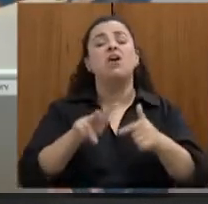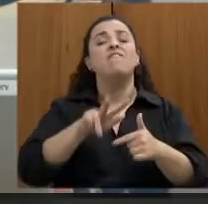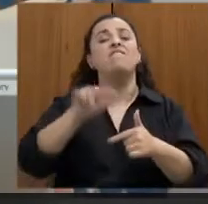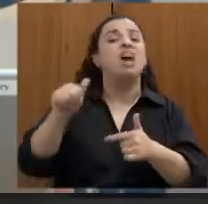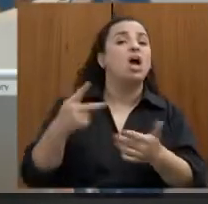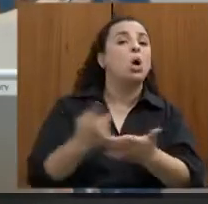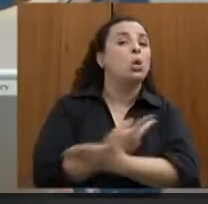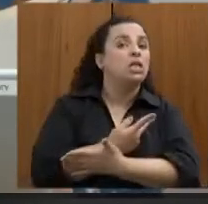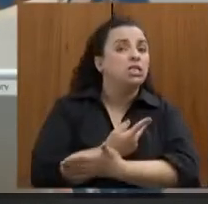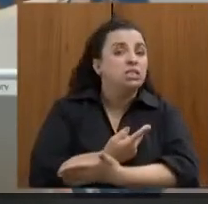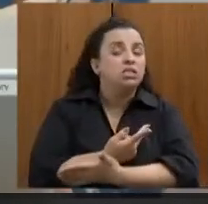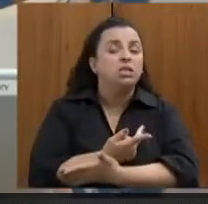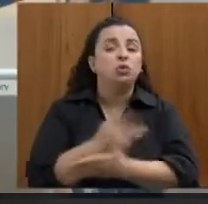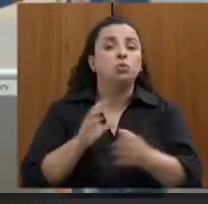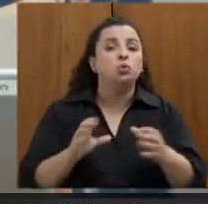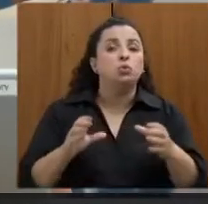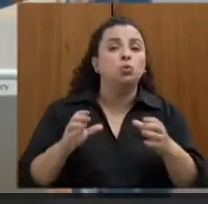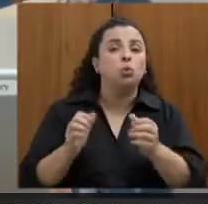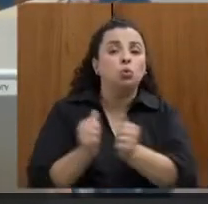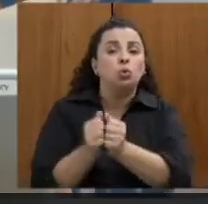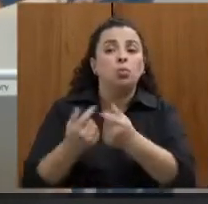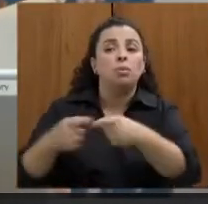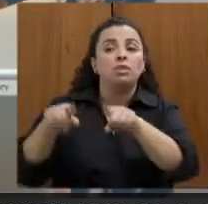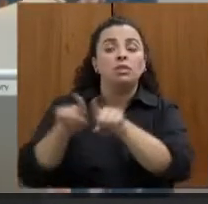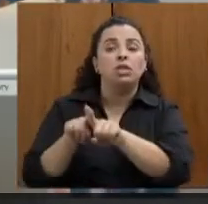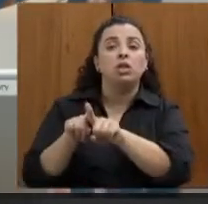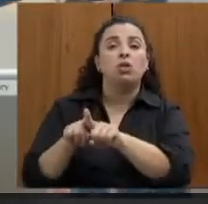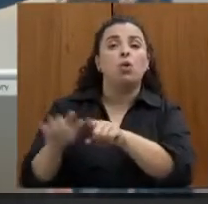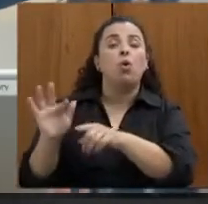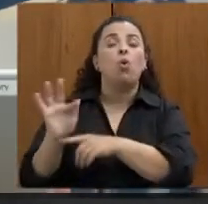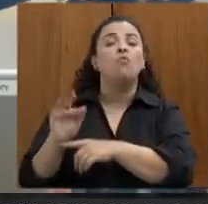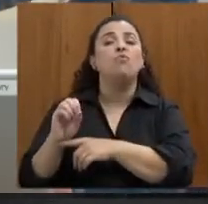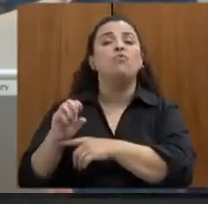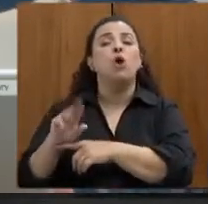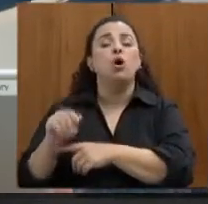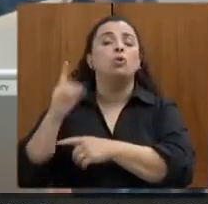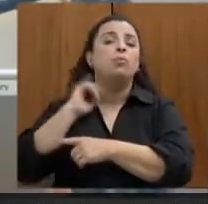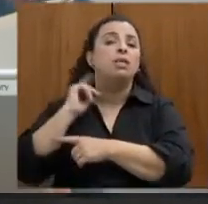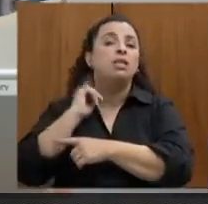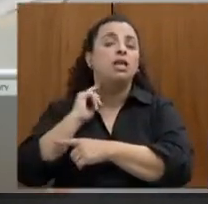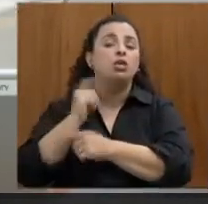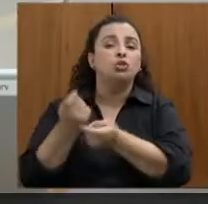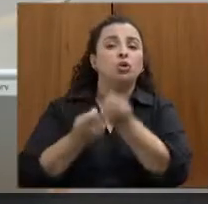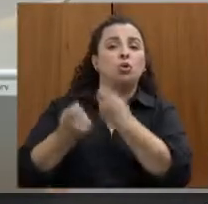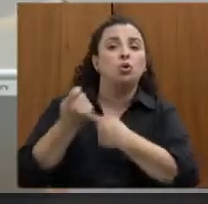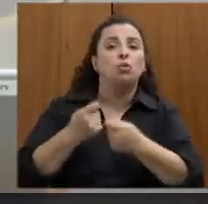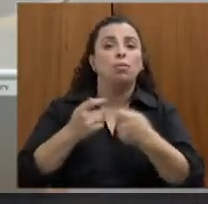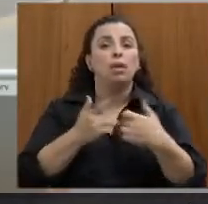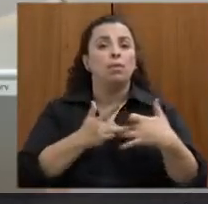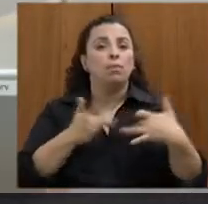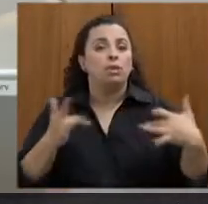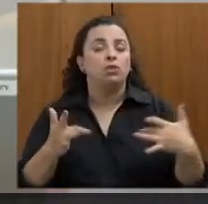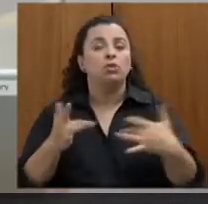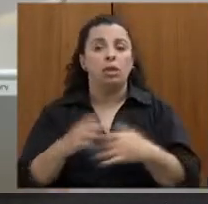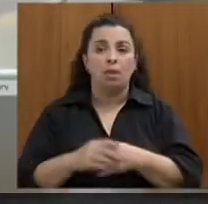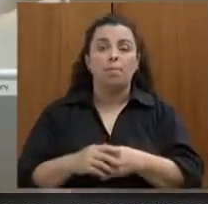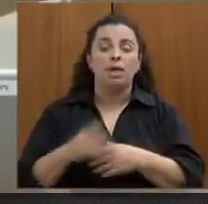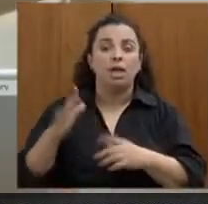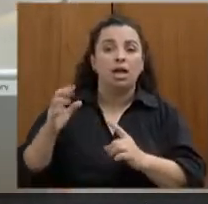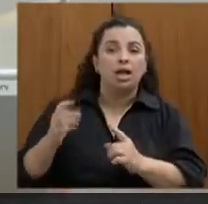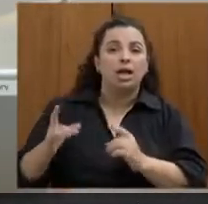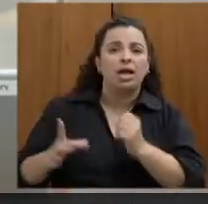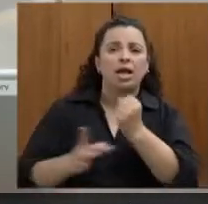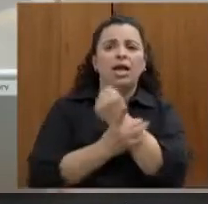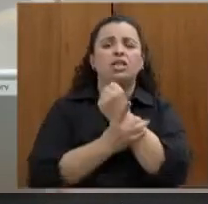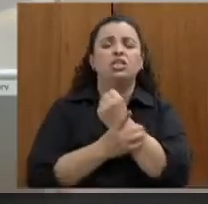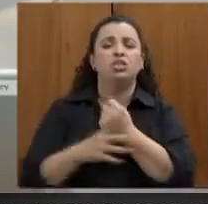tomadas em conjunto com o Fórum Mineiro de Economia Popular Solidária para assegurar a continuidade da Feira do